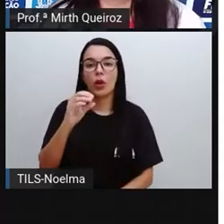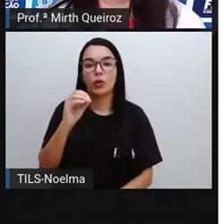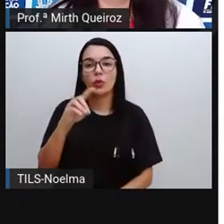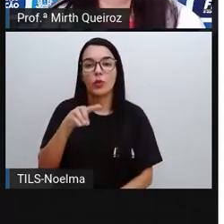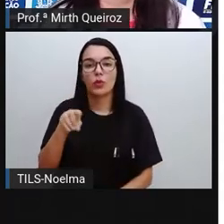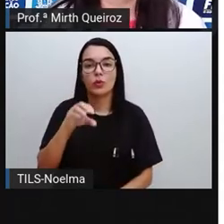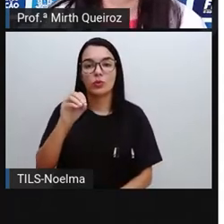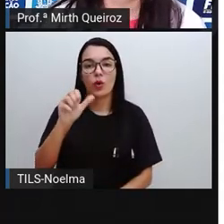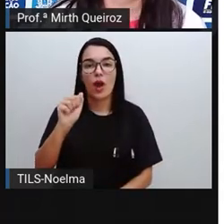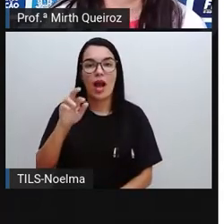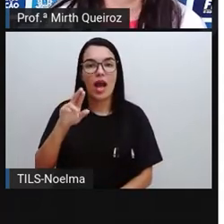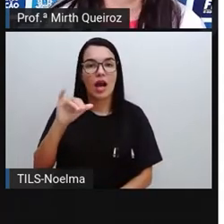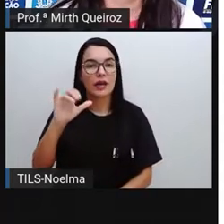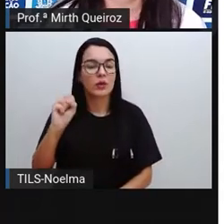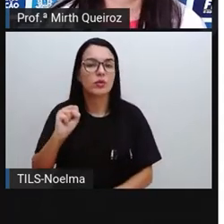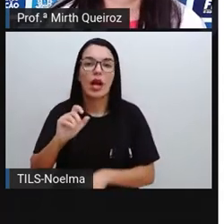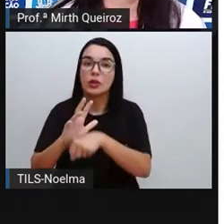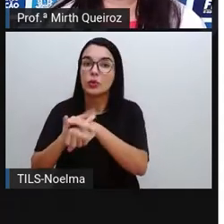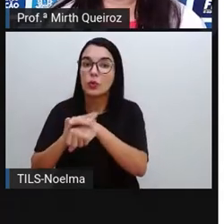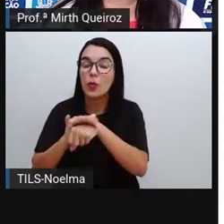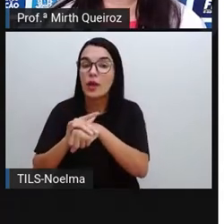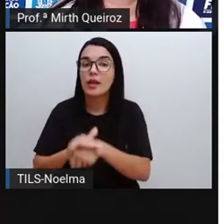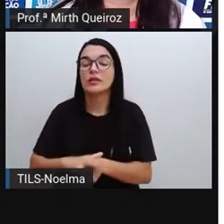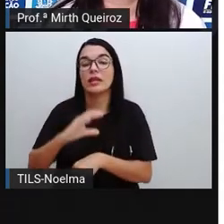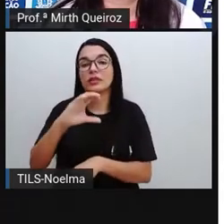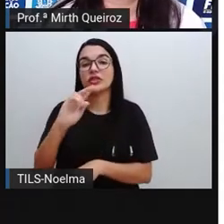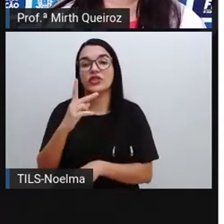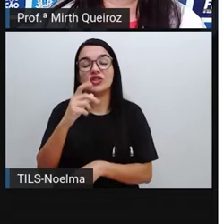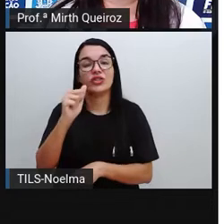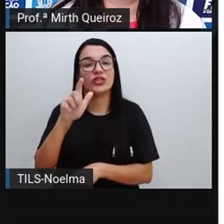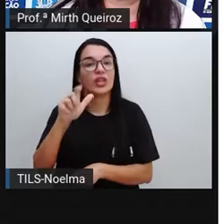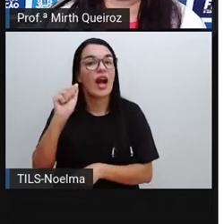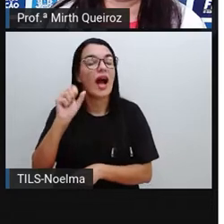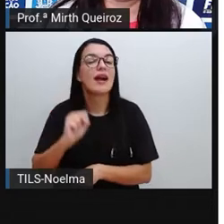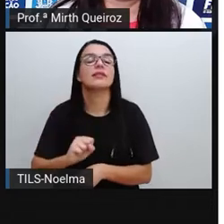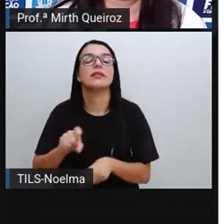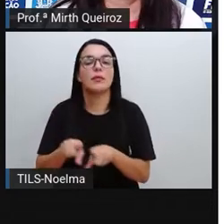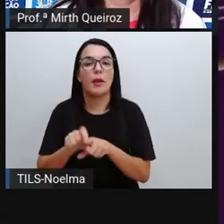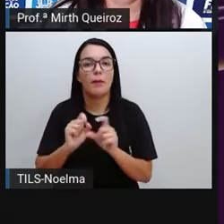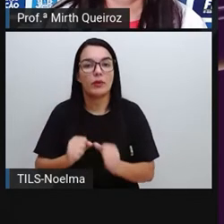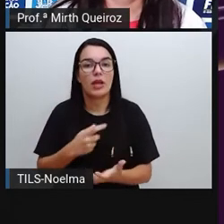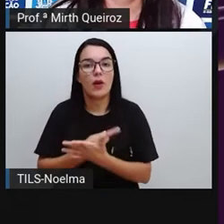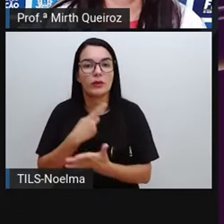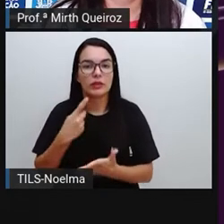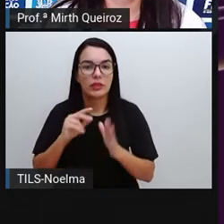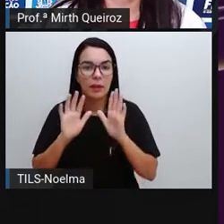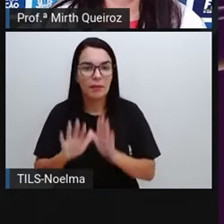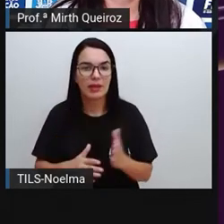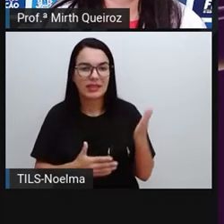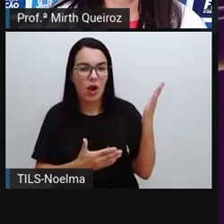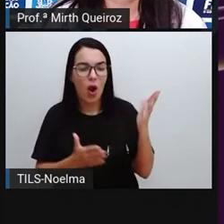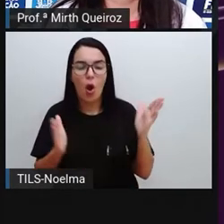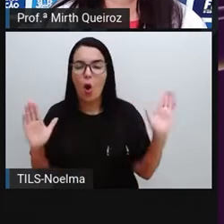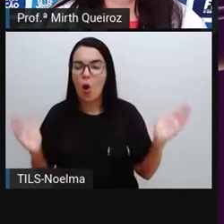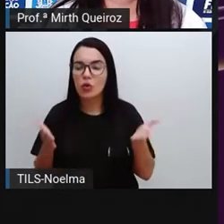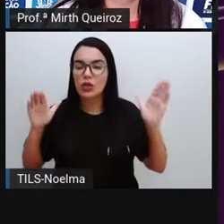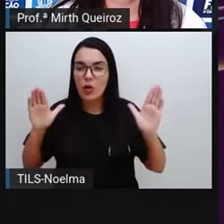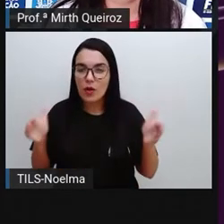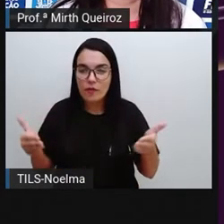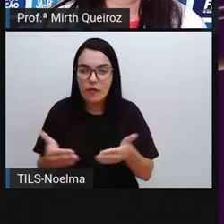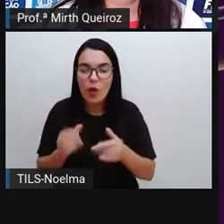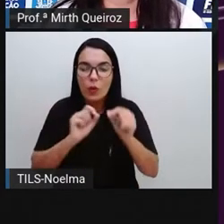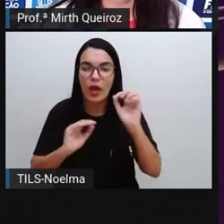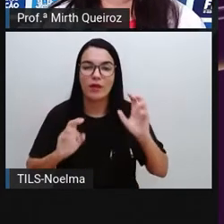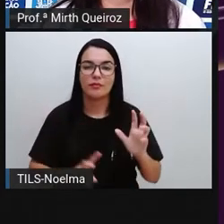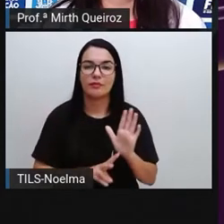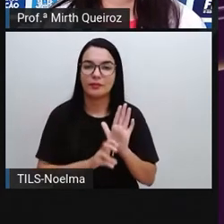de Chagas, dentre várias outras doenças aí que são causadas por esse micro-organismo. Mas o enfoque hoje é falar sobre